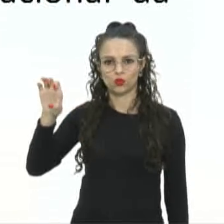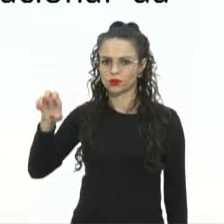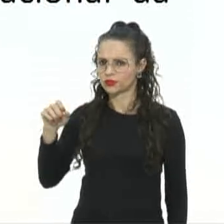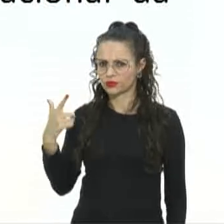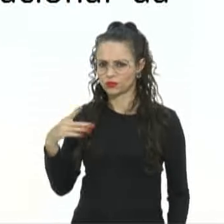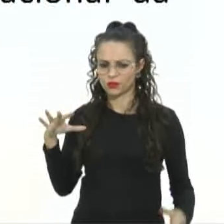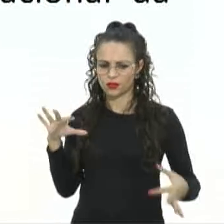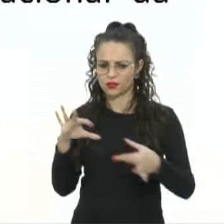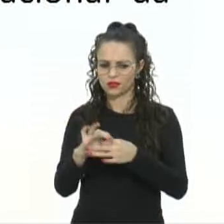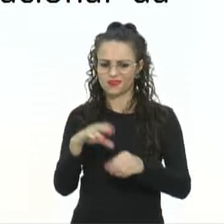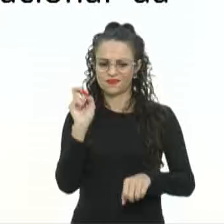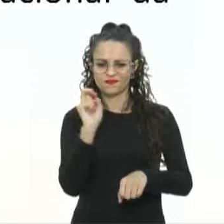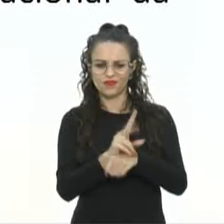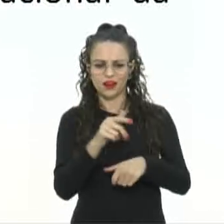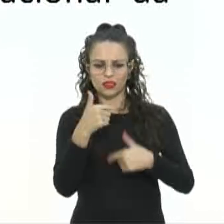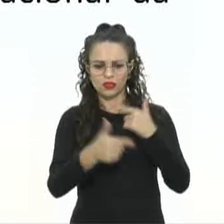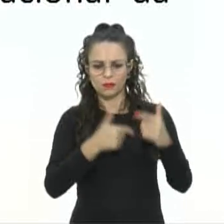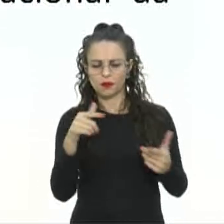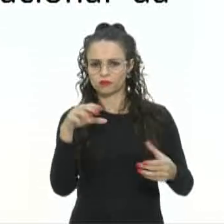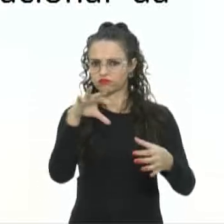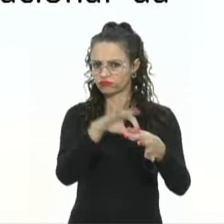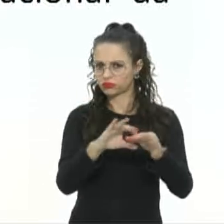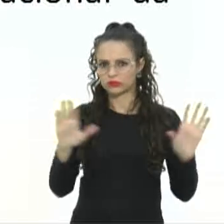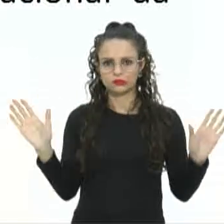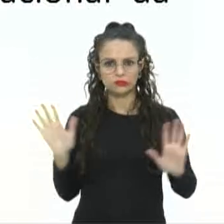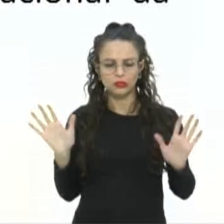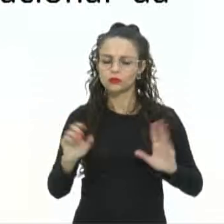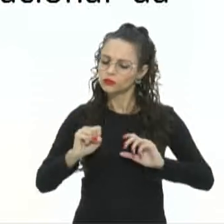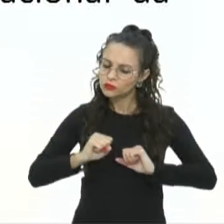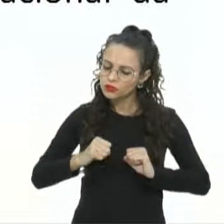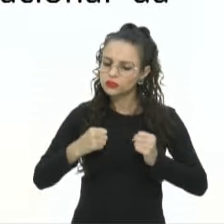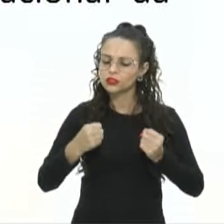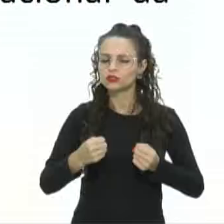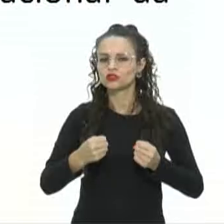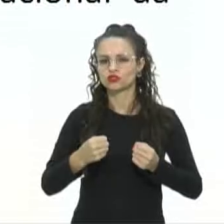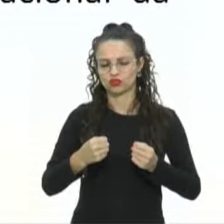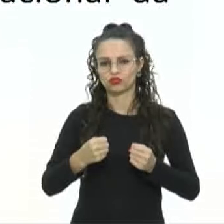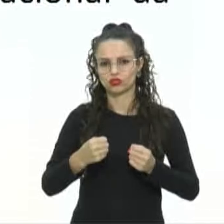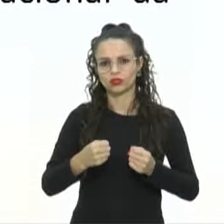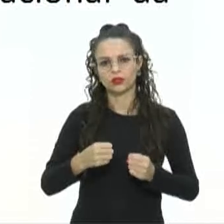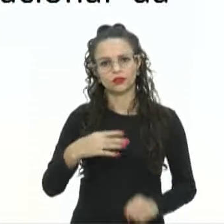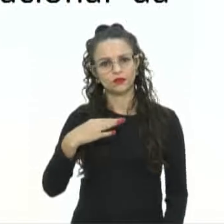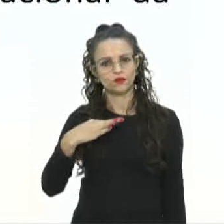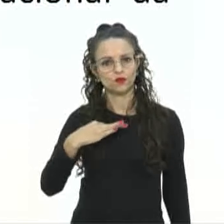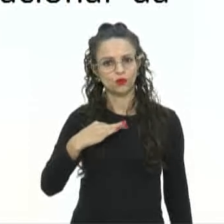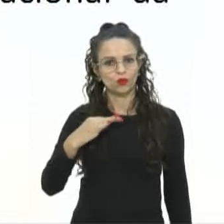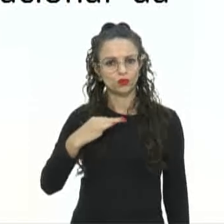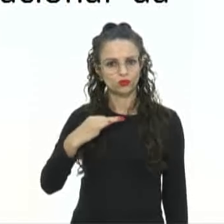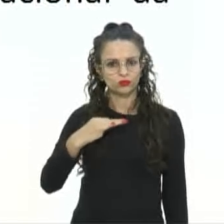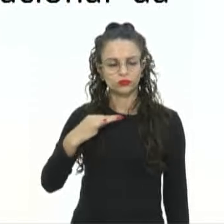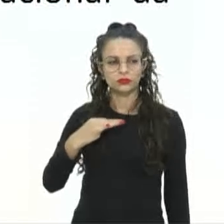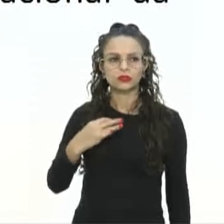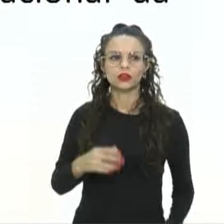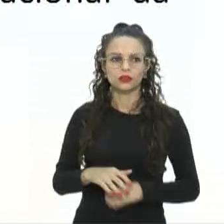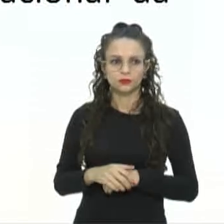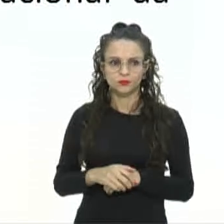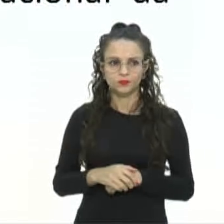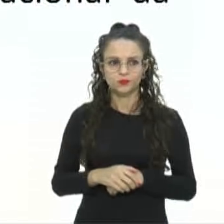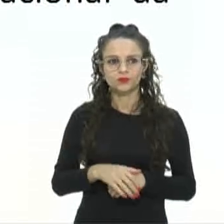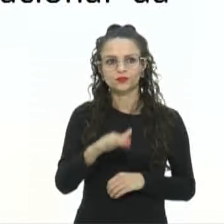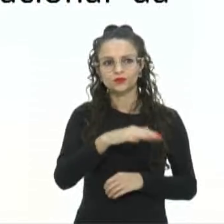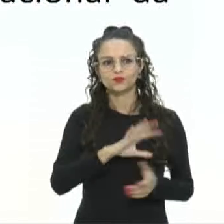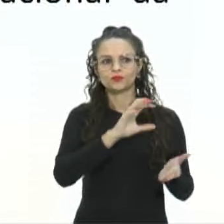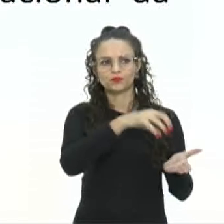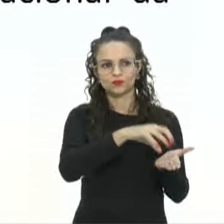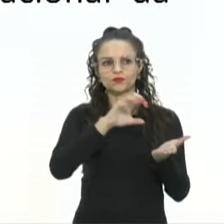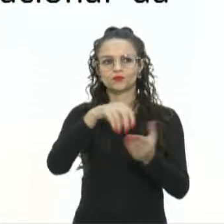vínculo empregatício com a entidade, e dedicam-se de forma honorária em caráter voluntário. Os cargos de diretoria das regionais